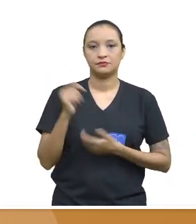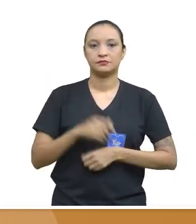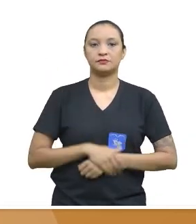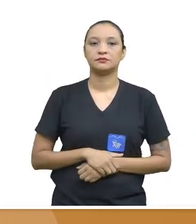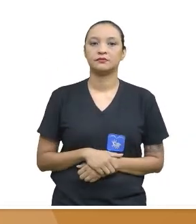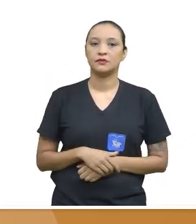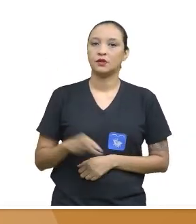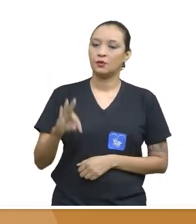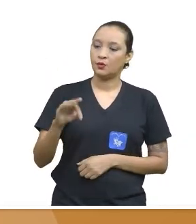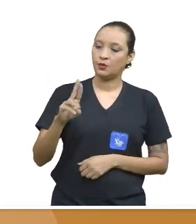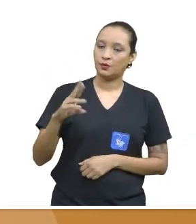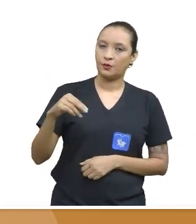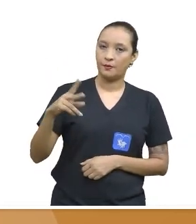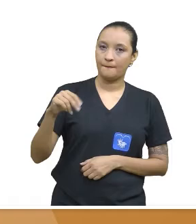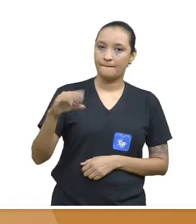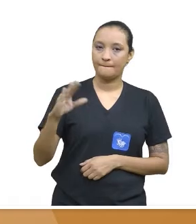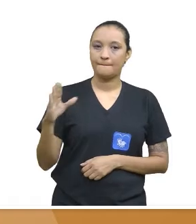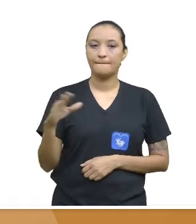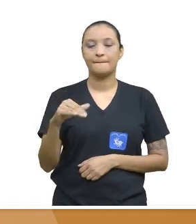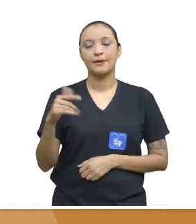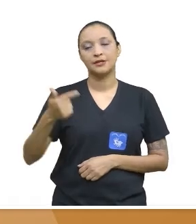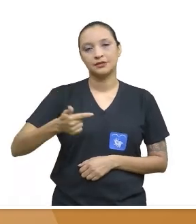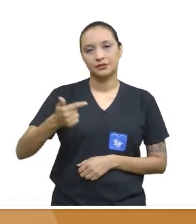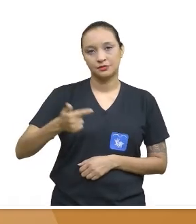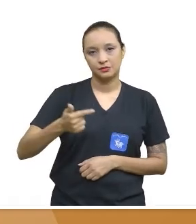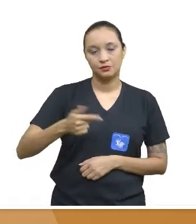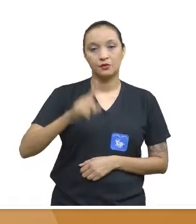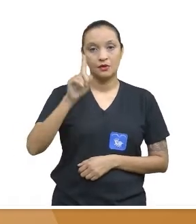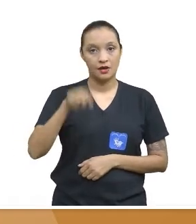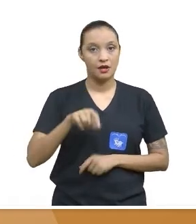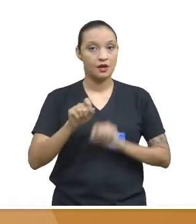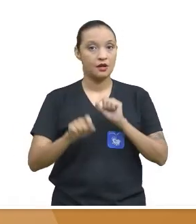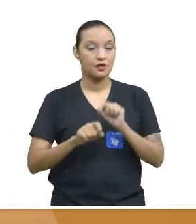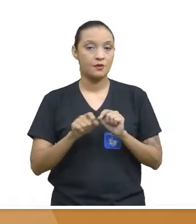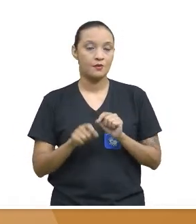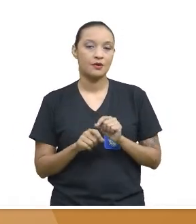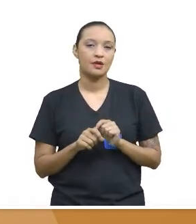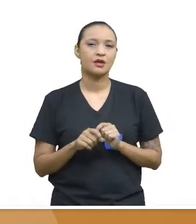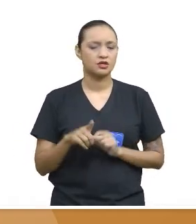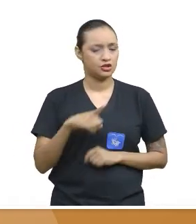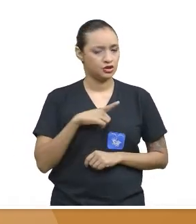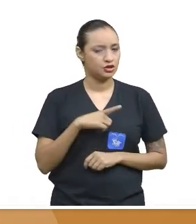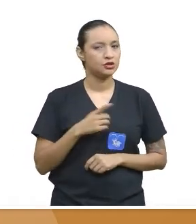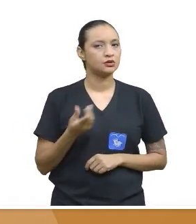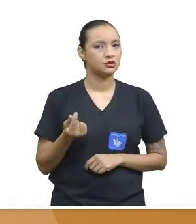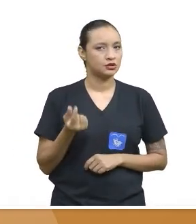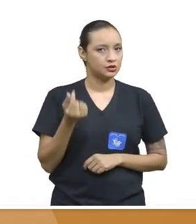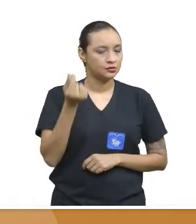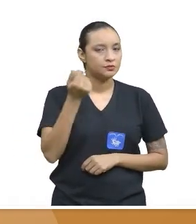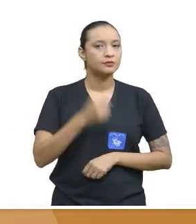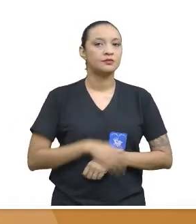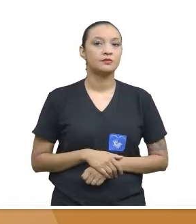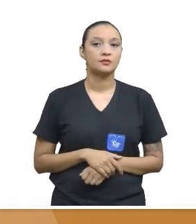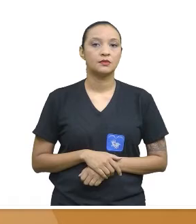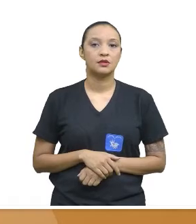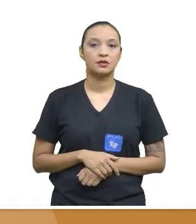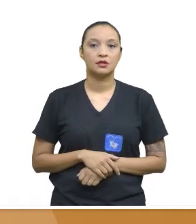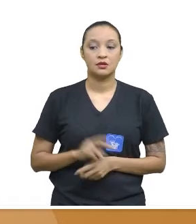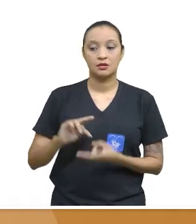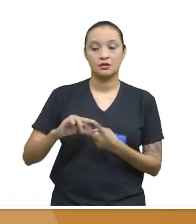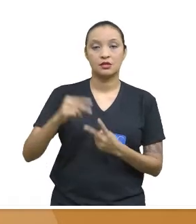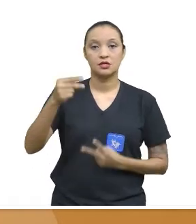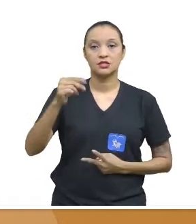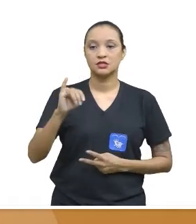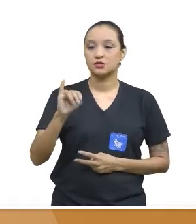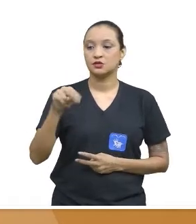era um tropeiro, um homem que tinha ali uma certa posse, ele era descendente dos Incas, tá?